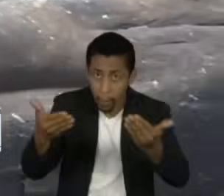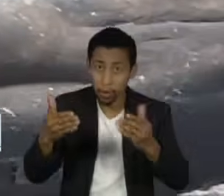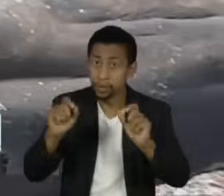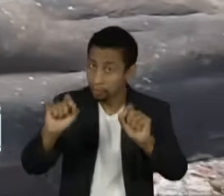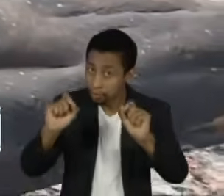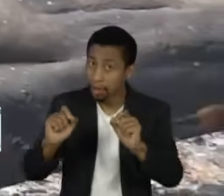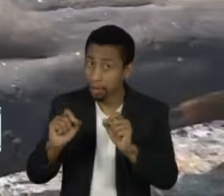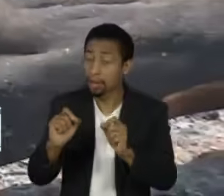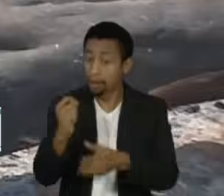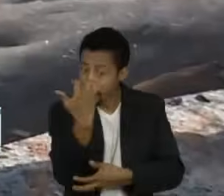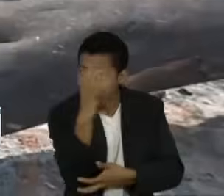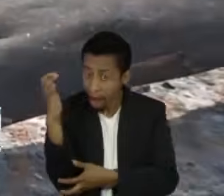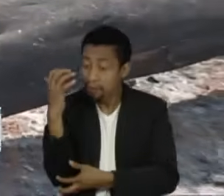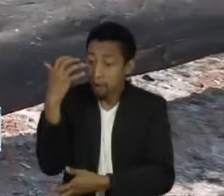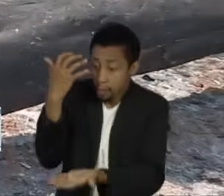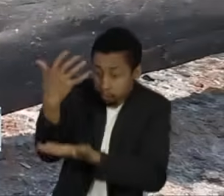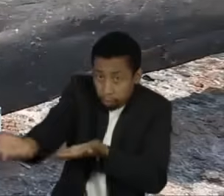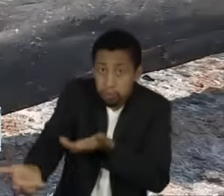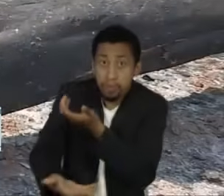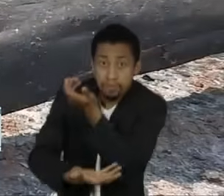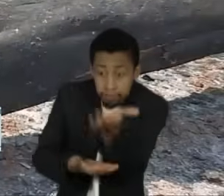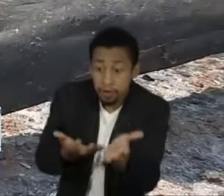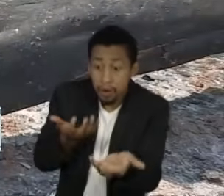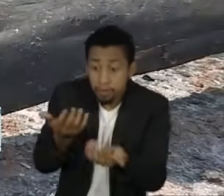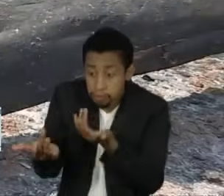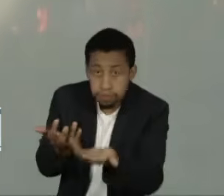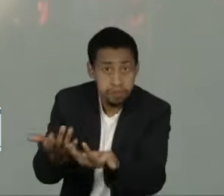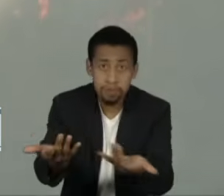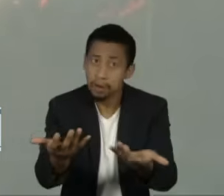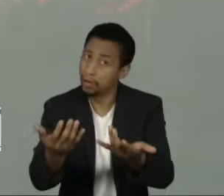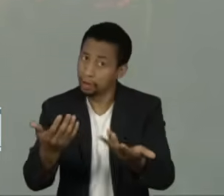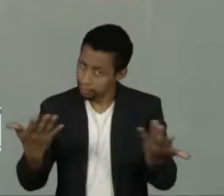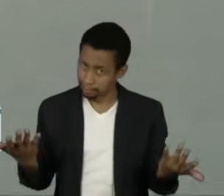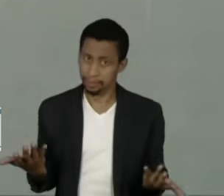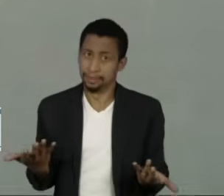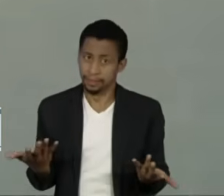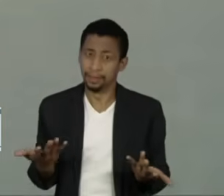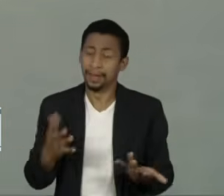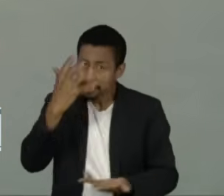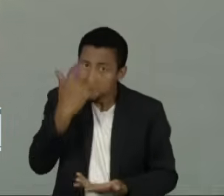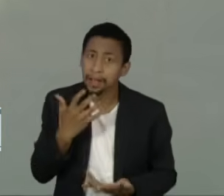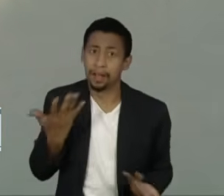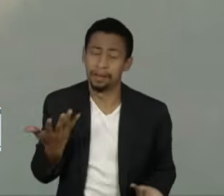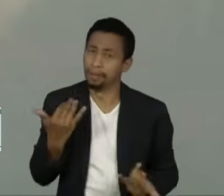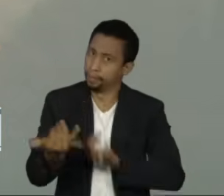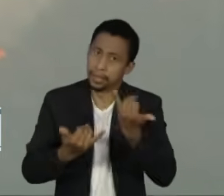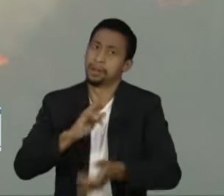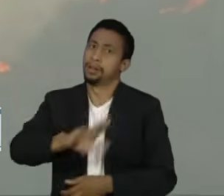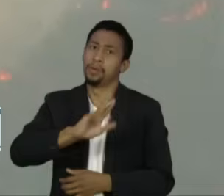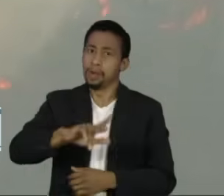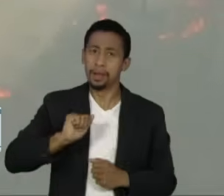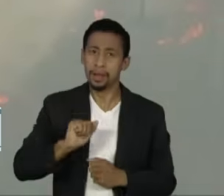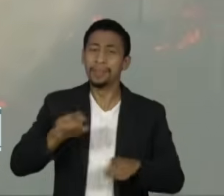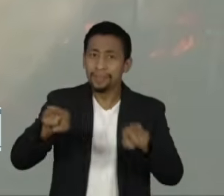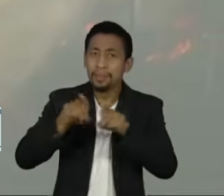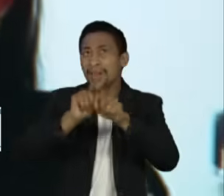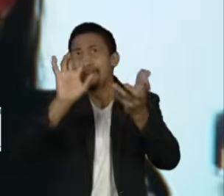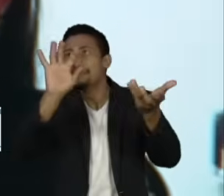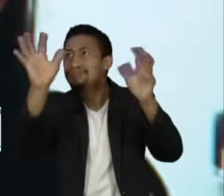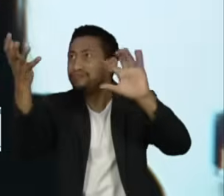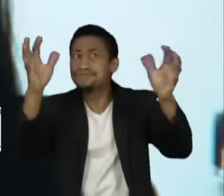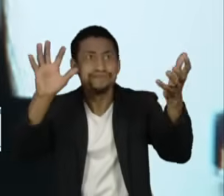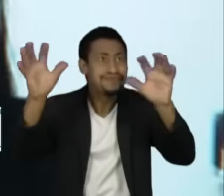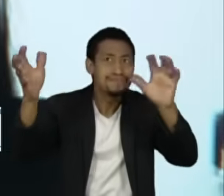é uma brincadeira. As mudanças climáticas estão aí mostrando para a gente que eventos cada vez